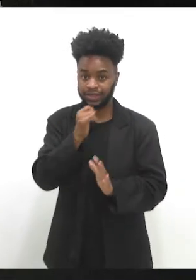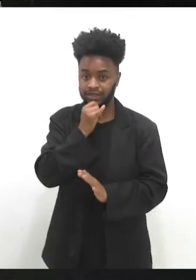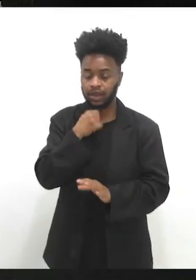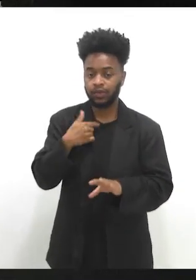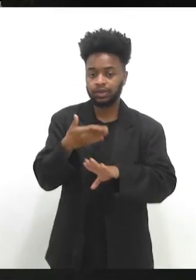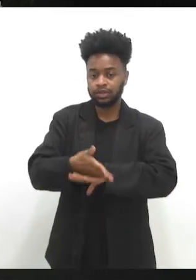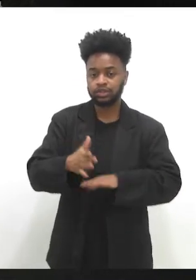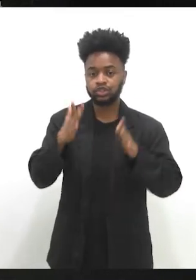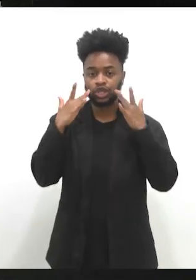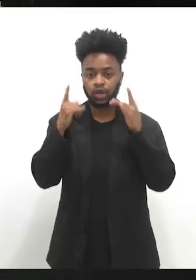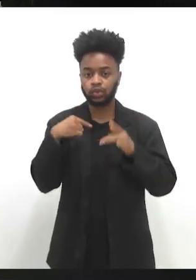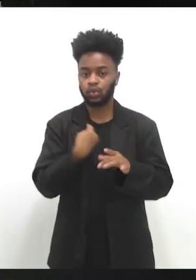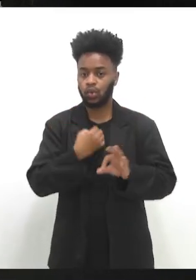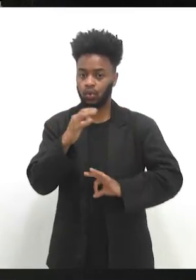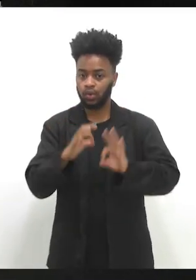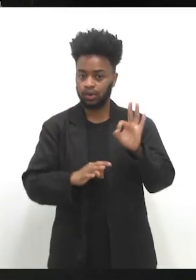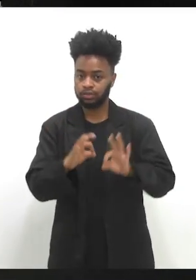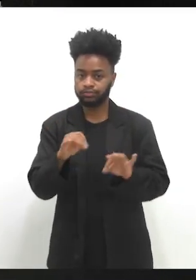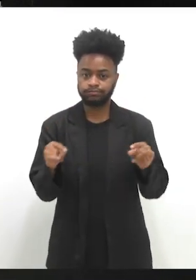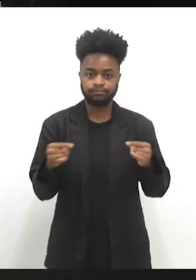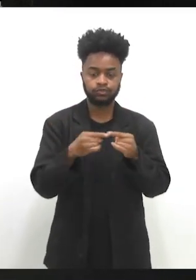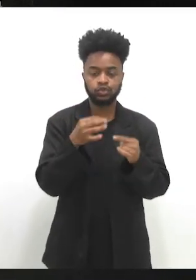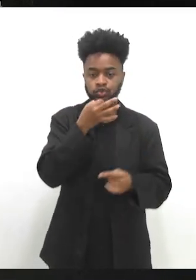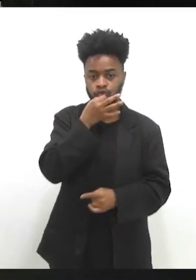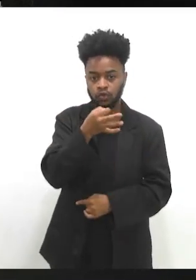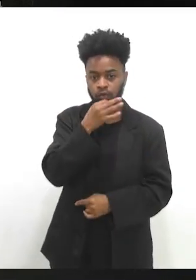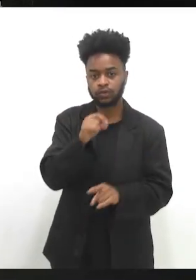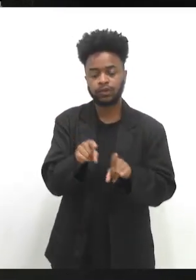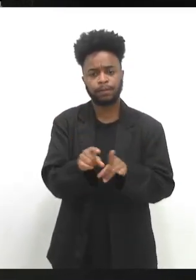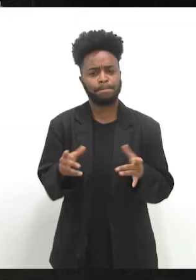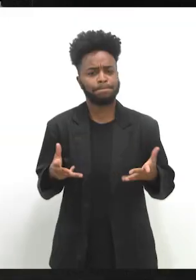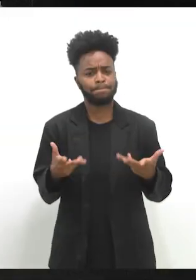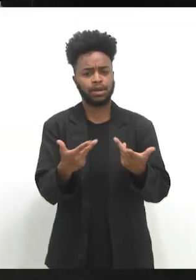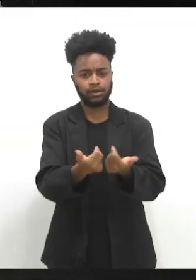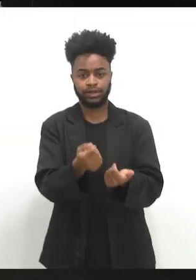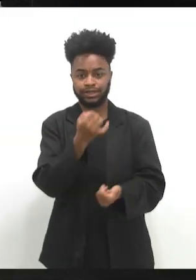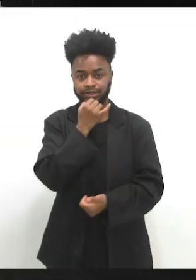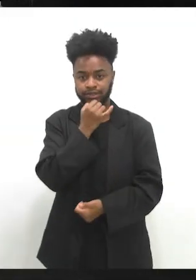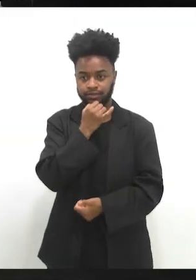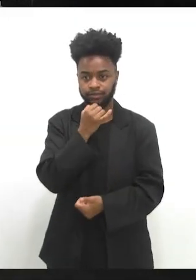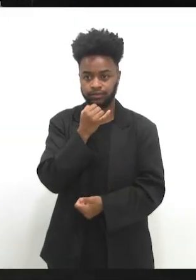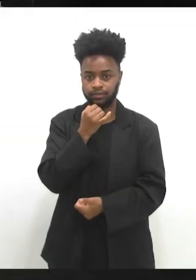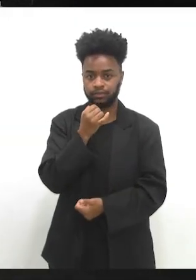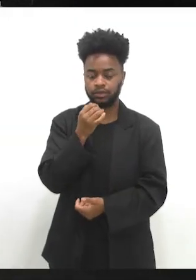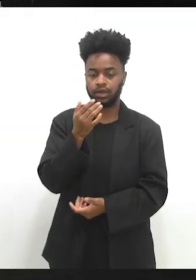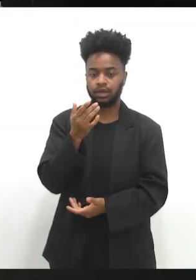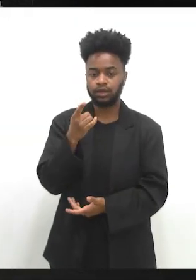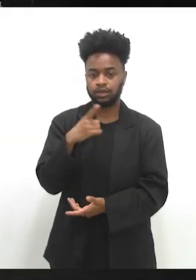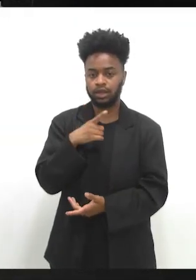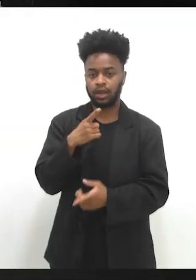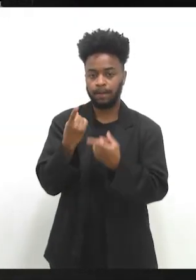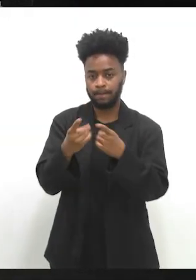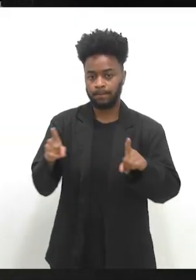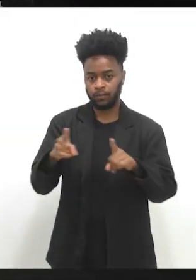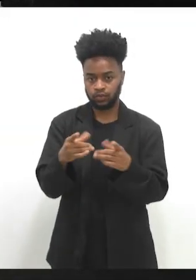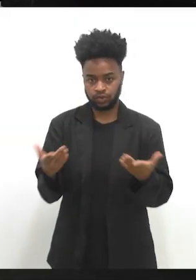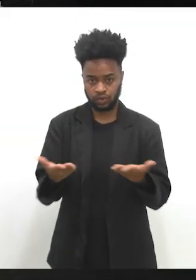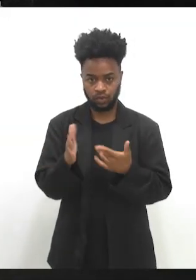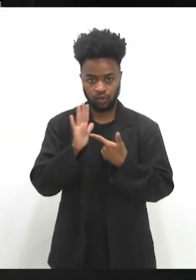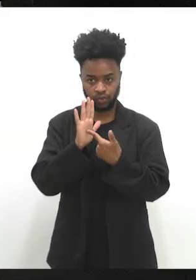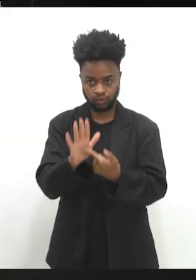do teatro também, a gente está moldando com o som que eu estou trazendo e isso está sendo maravilhoso. Por exemplo, essa ópera que está agora, né, que a gente